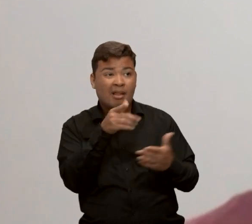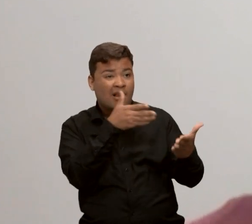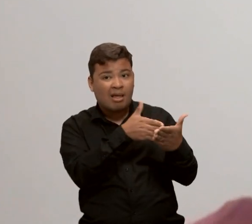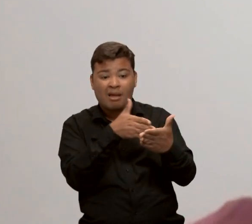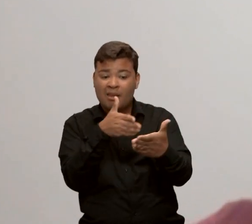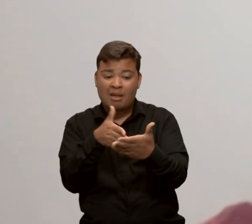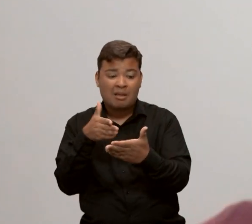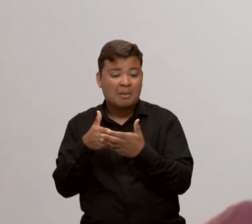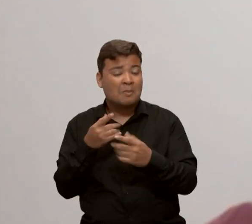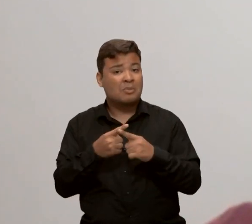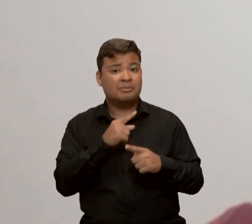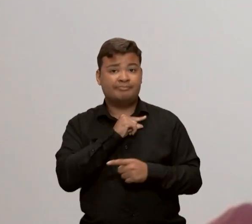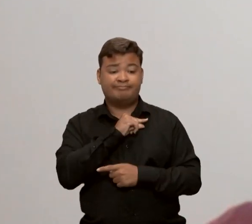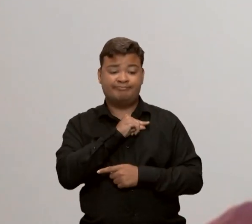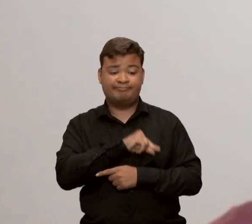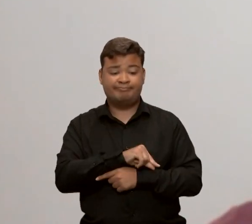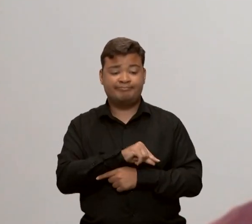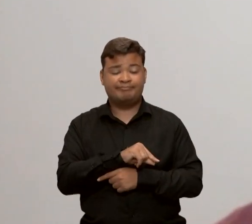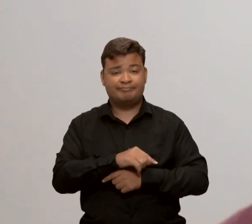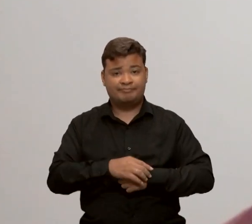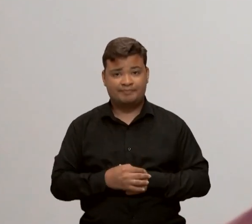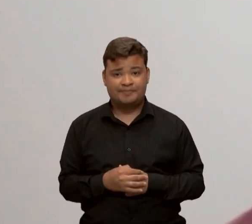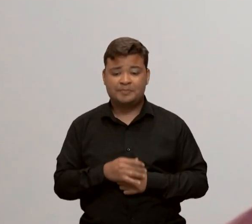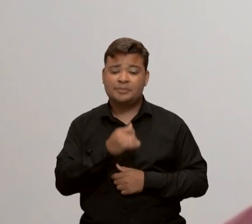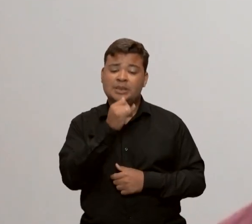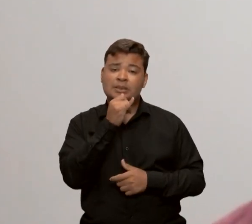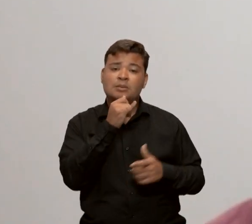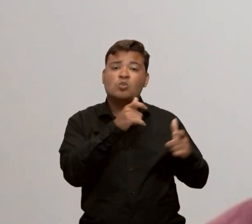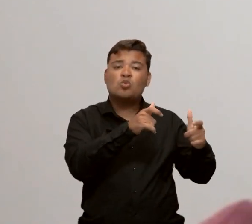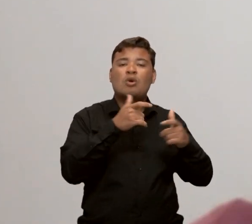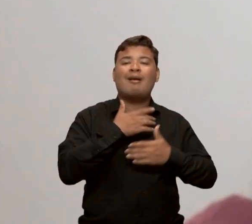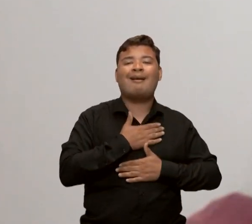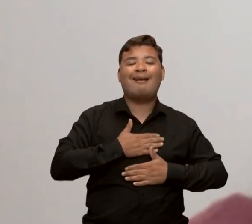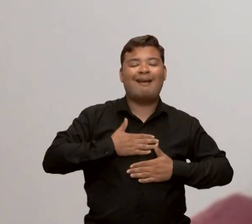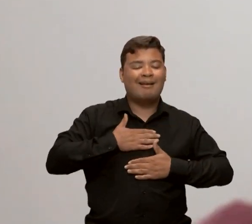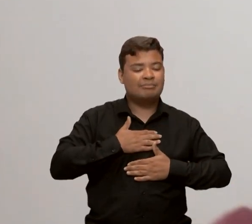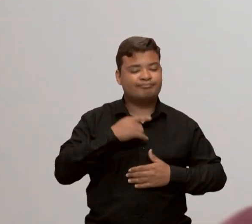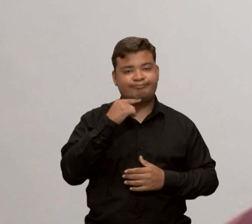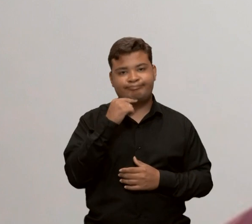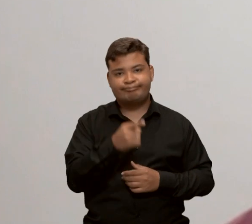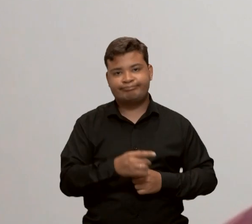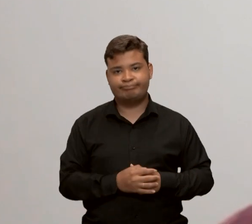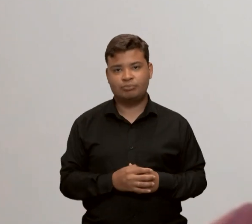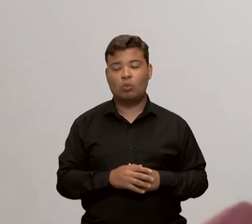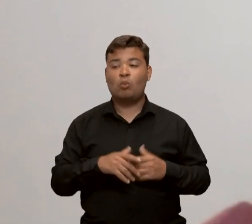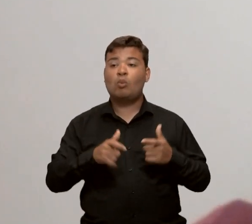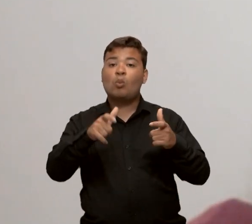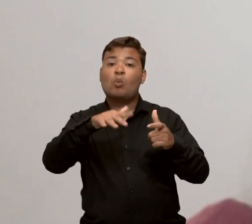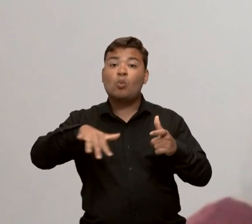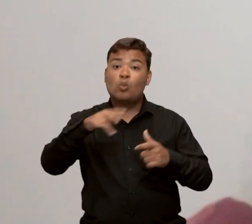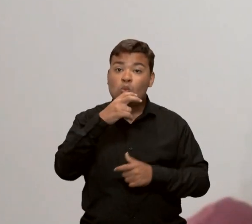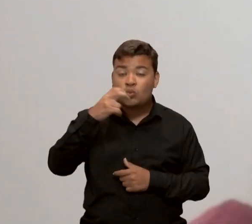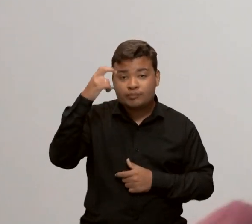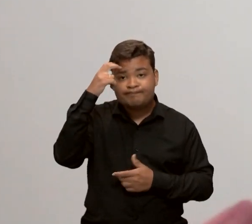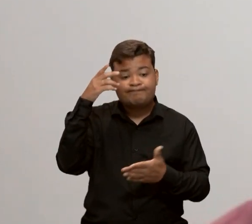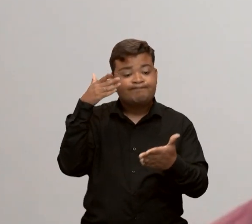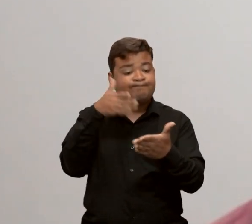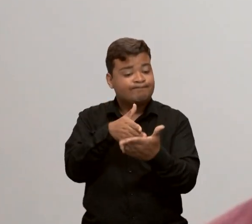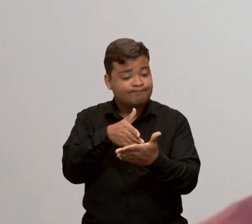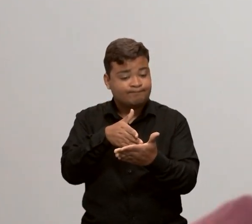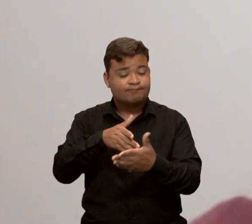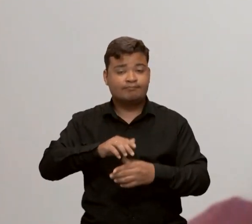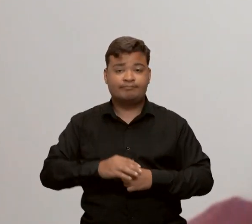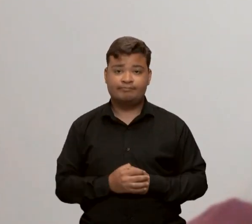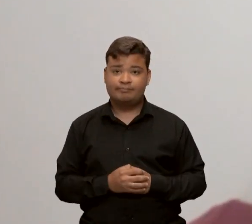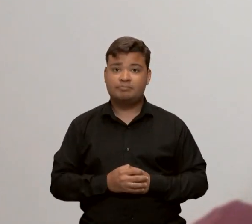exemplo, a espaços de lazer, espaços de cultura, né? E a família passa